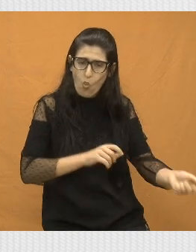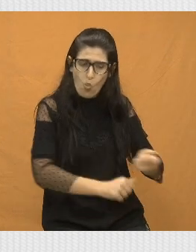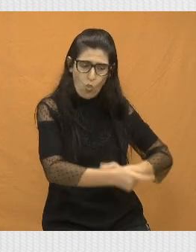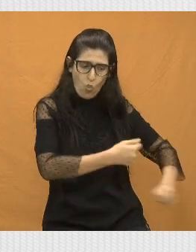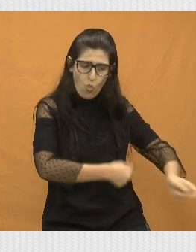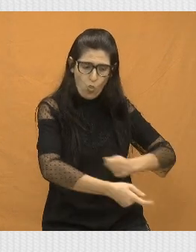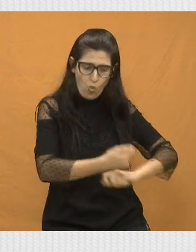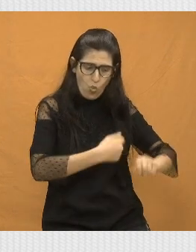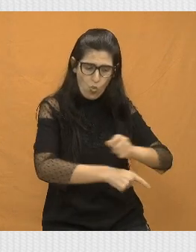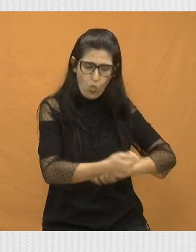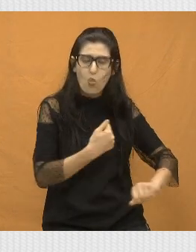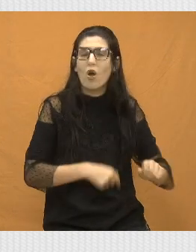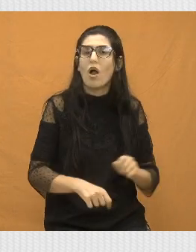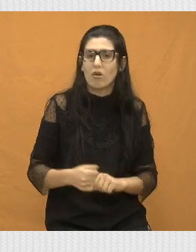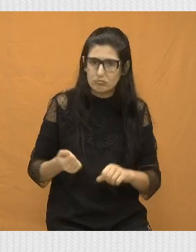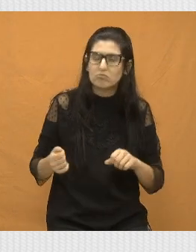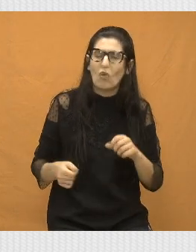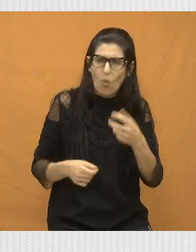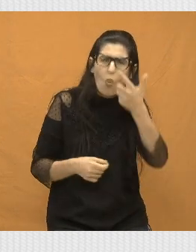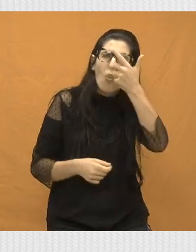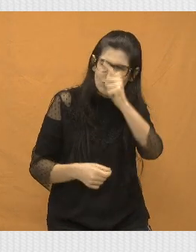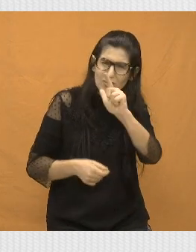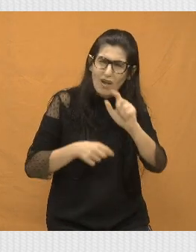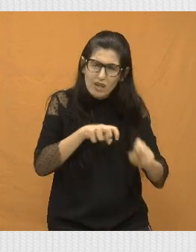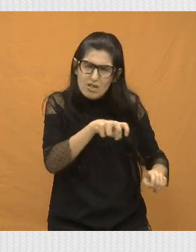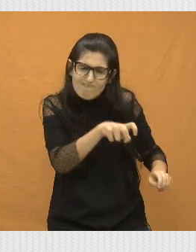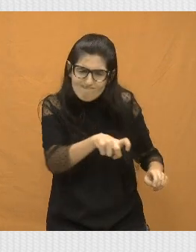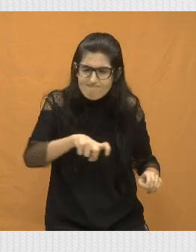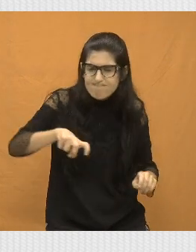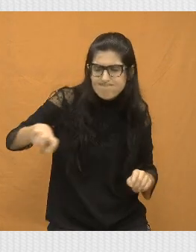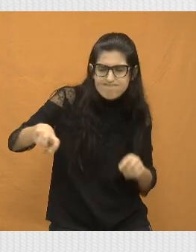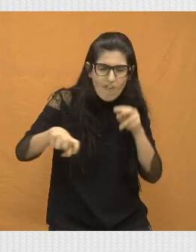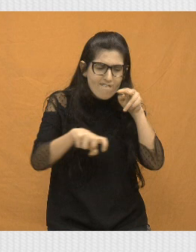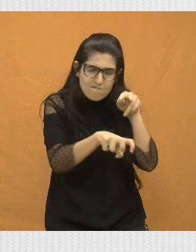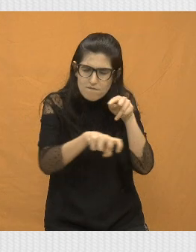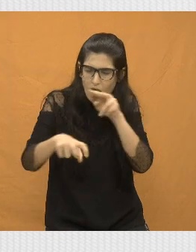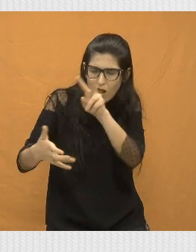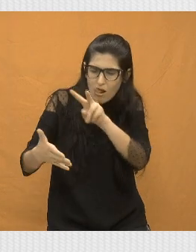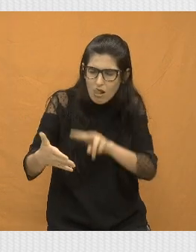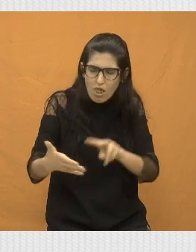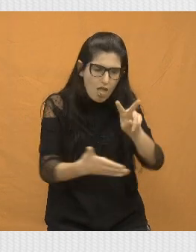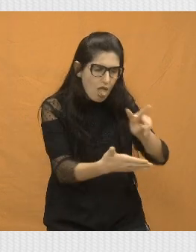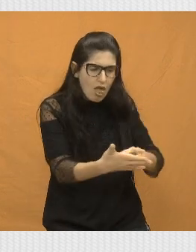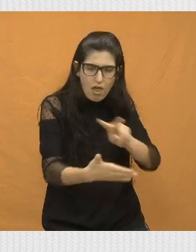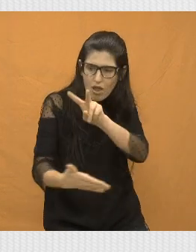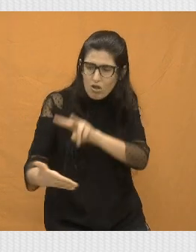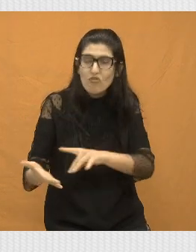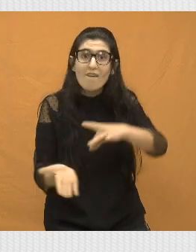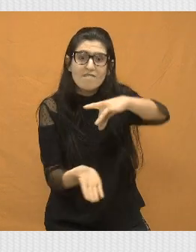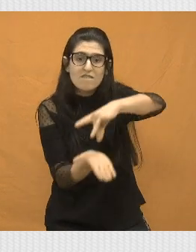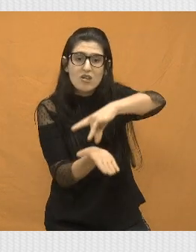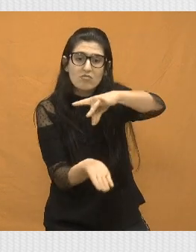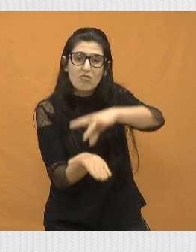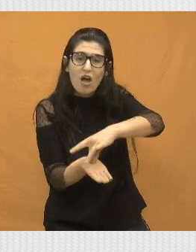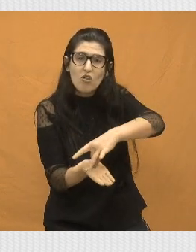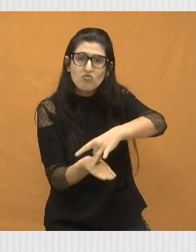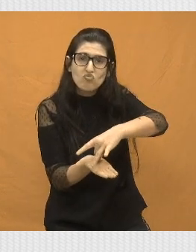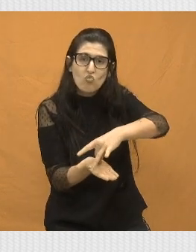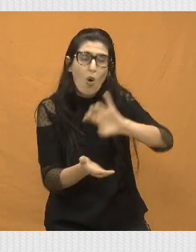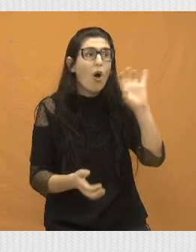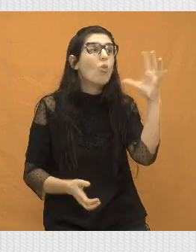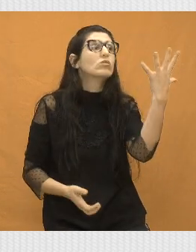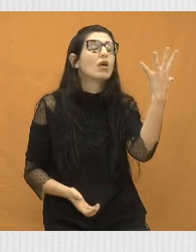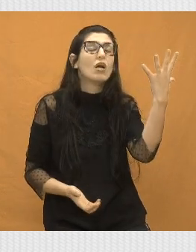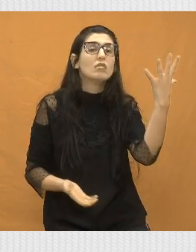navegar dentro desses ícones com muito mais praticidade e a informação em tempo real. Importante